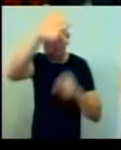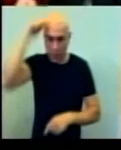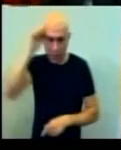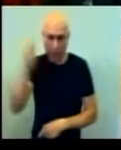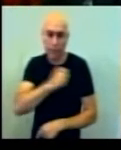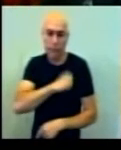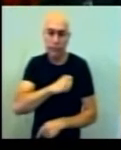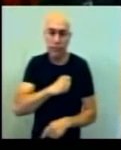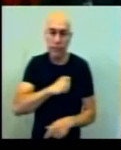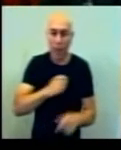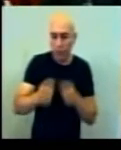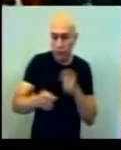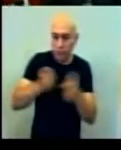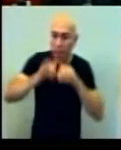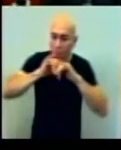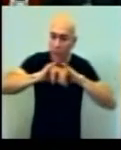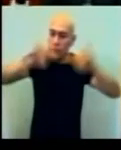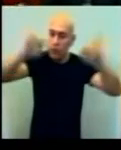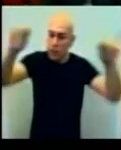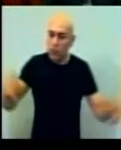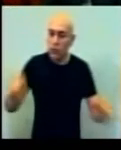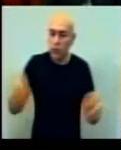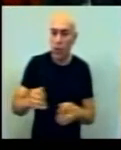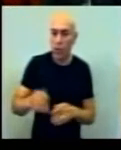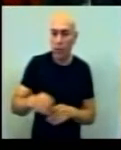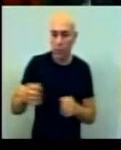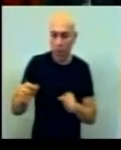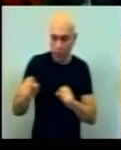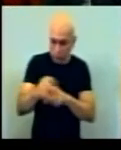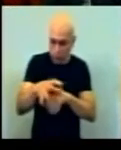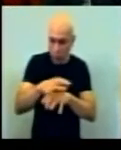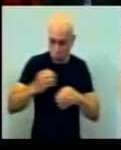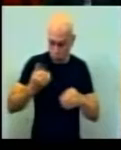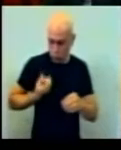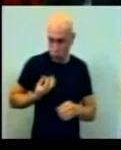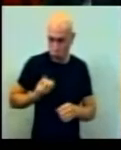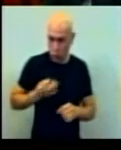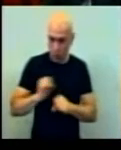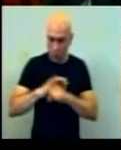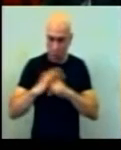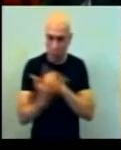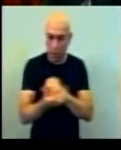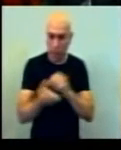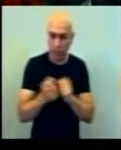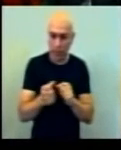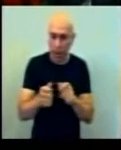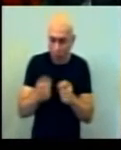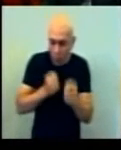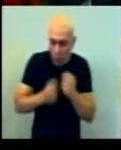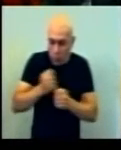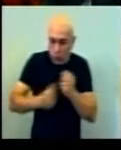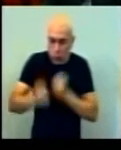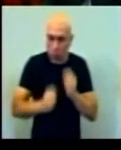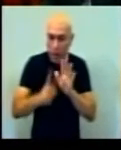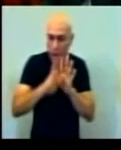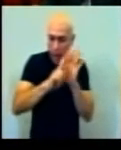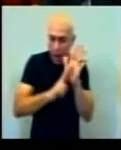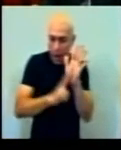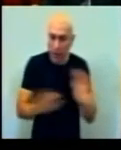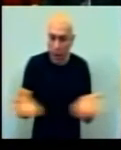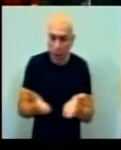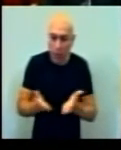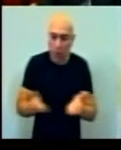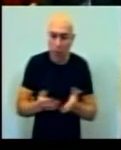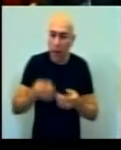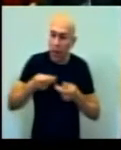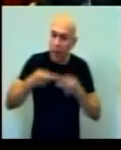medidas para conter o avanço no número de casos de Covid-19. Quem também participa da transmissão hoje e vai detalhar